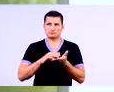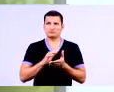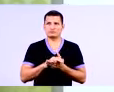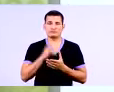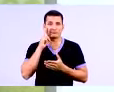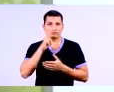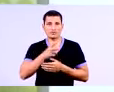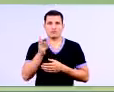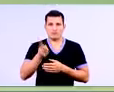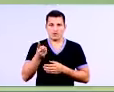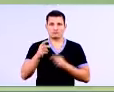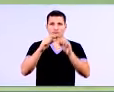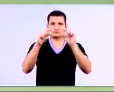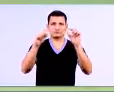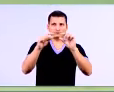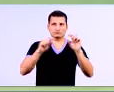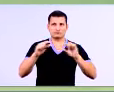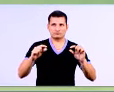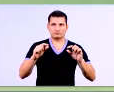mesmo formulário.